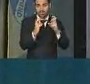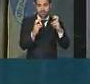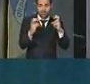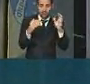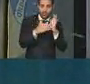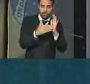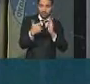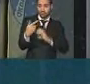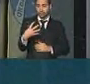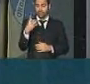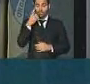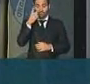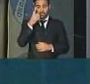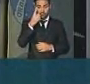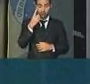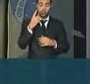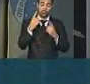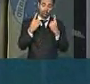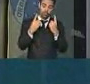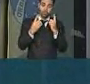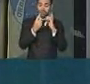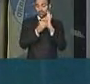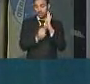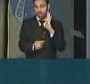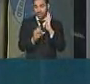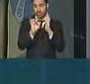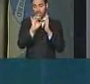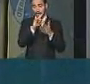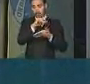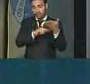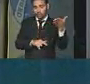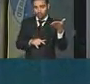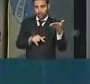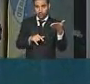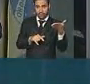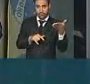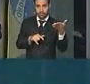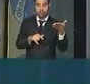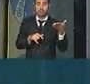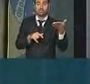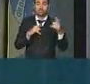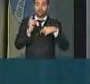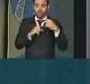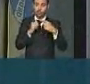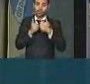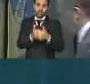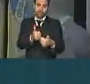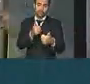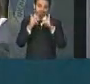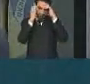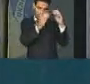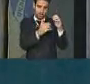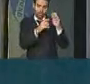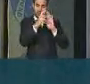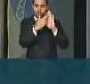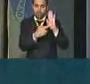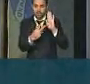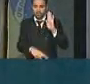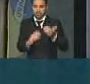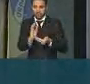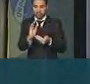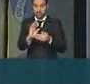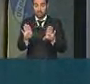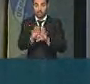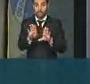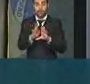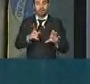deputados um destaque por cédula e a partir daí seguimos o regimento da câmara nós colocamos também um